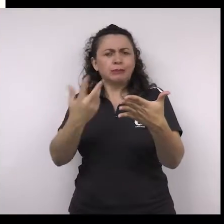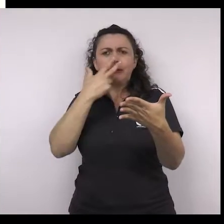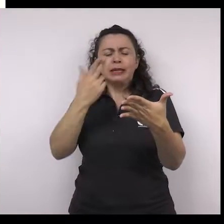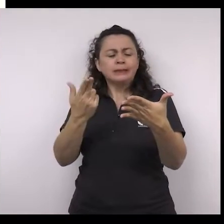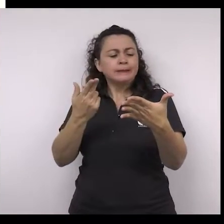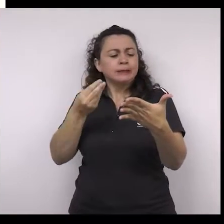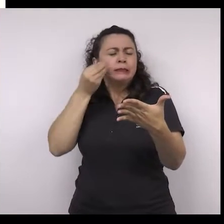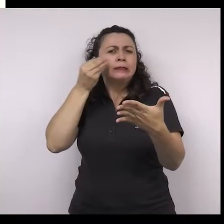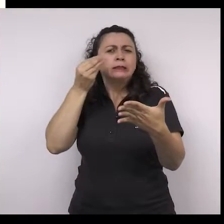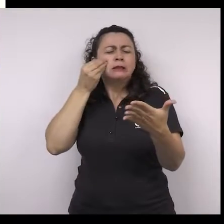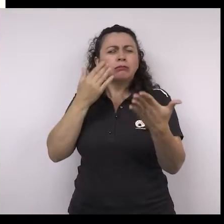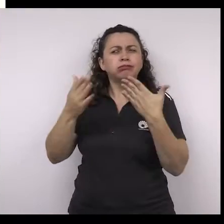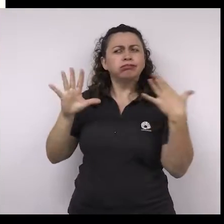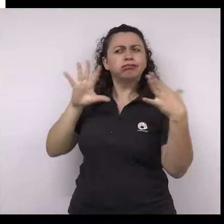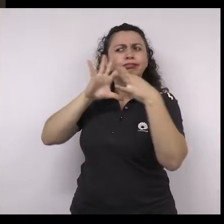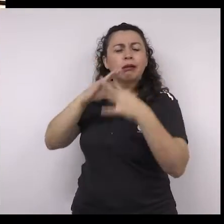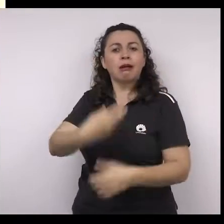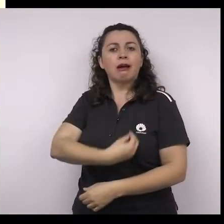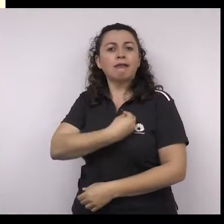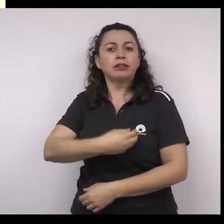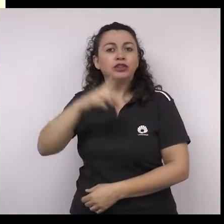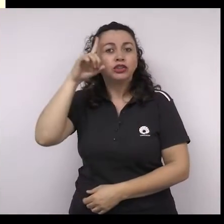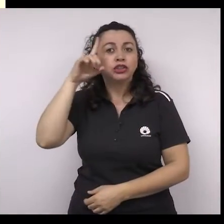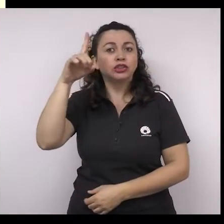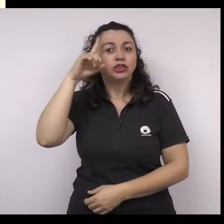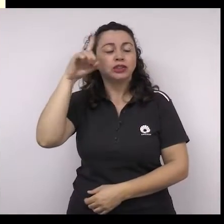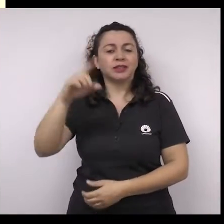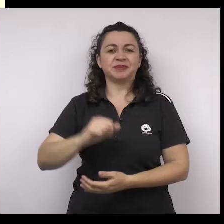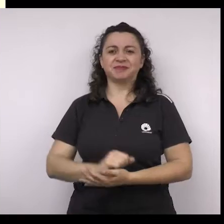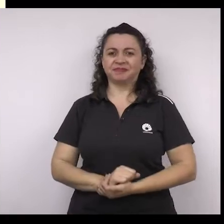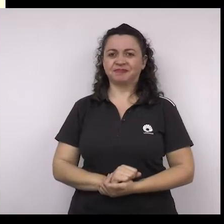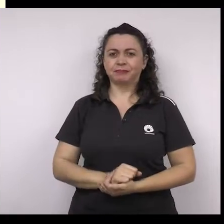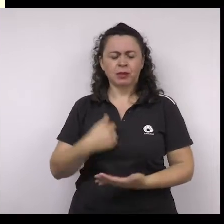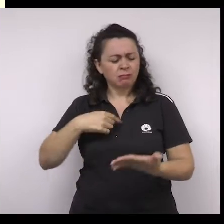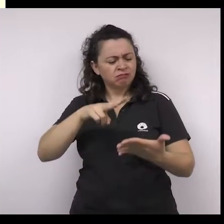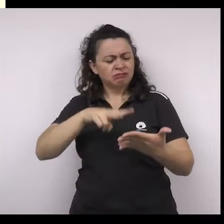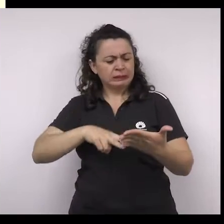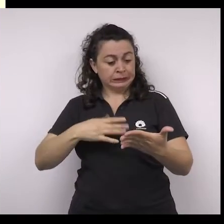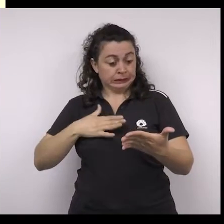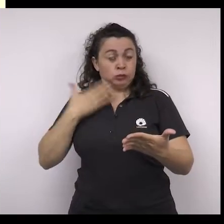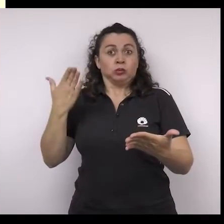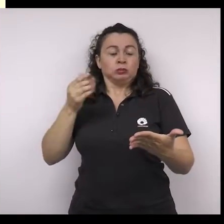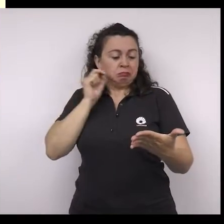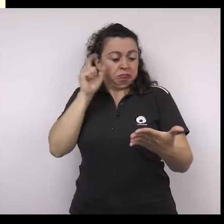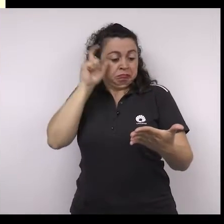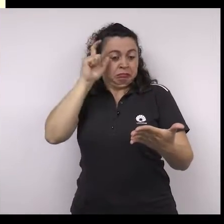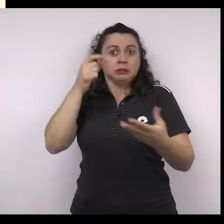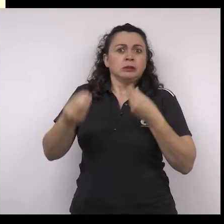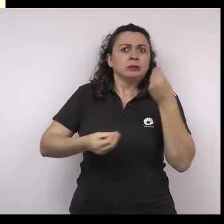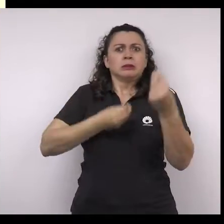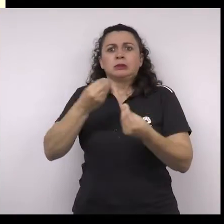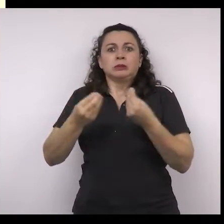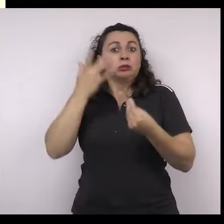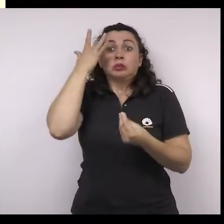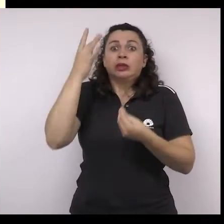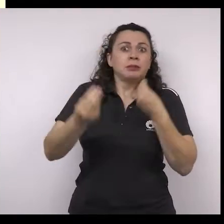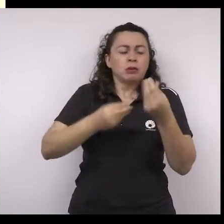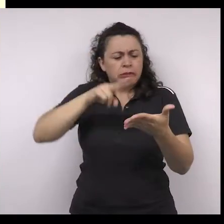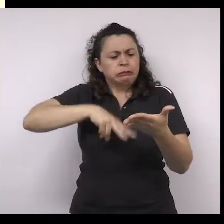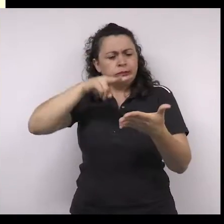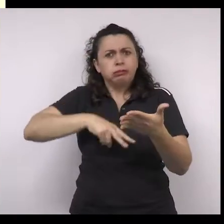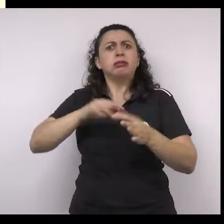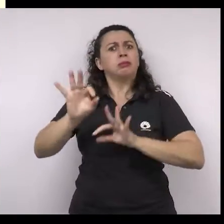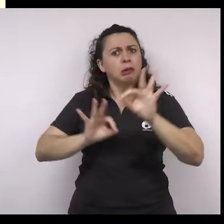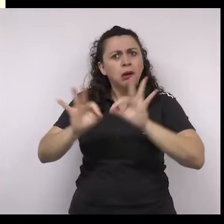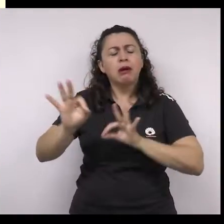tentar assimilar isso à sua vida, ao seu cotidiano. Foi um choque para mim, que eu não sabia o que fazer. Então eu me preparei, li o texto